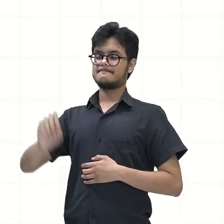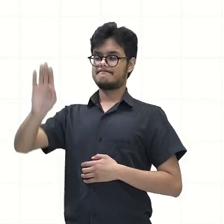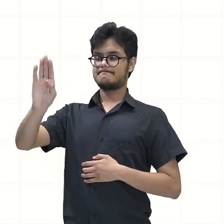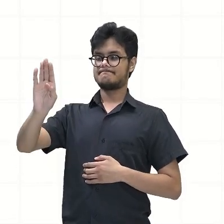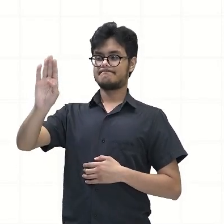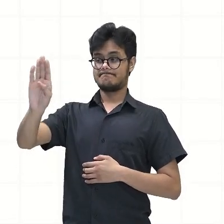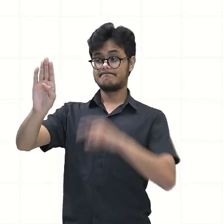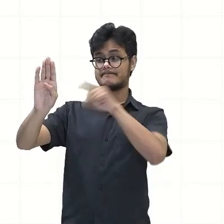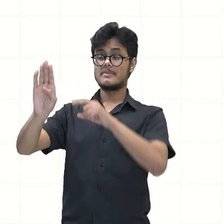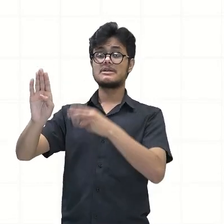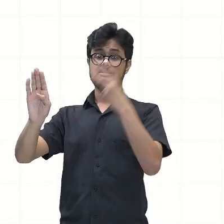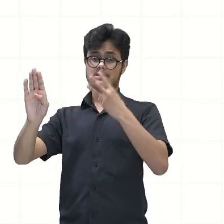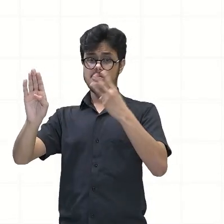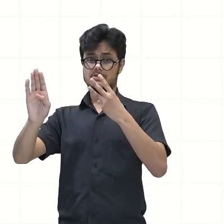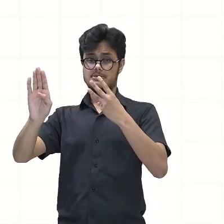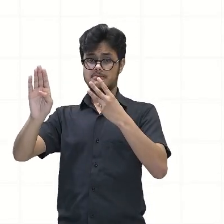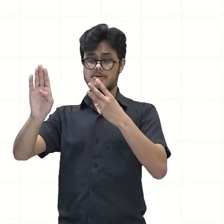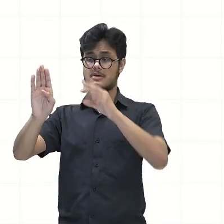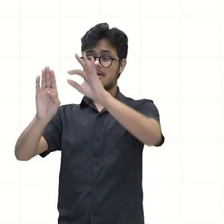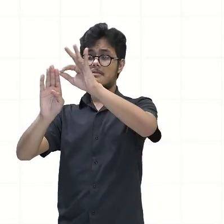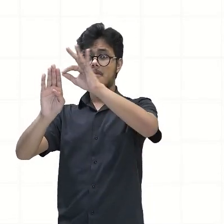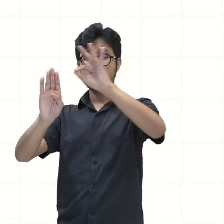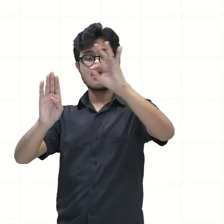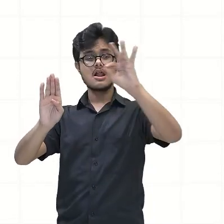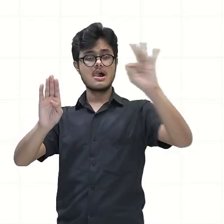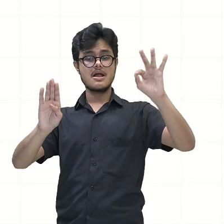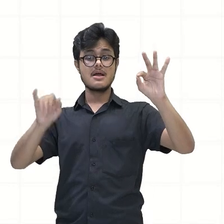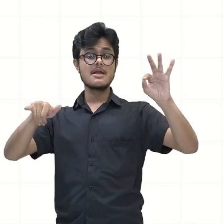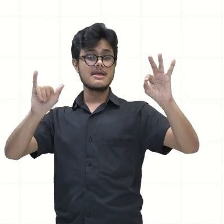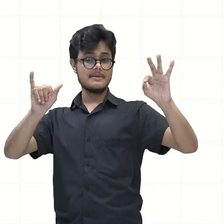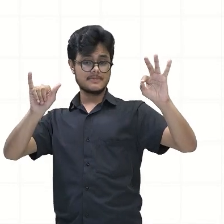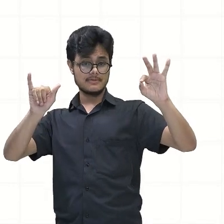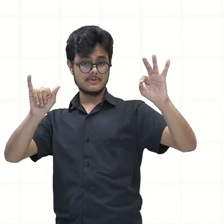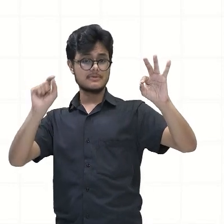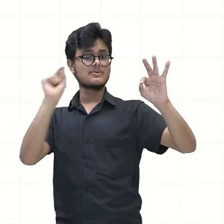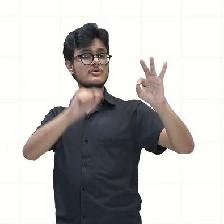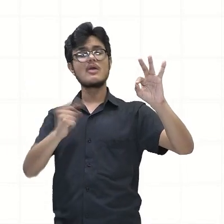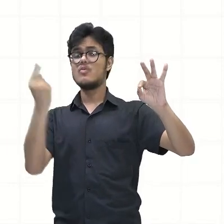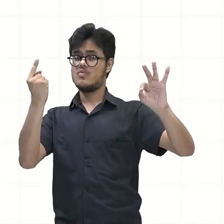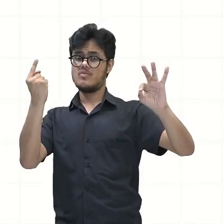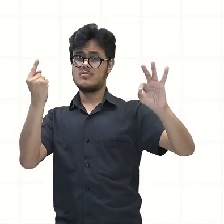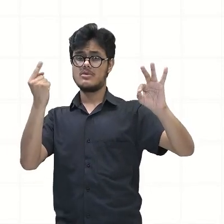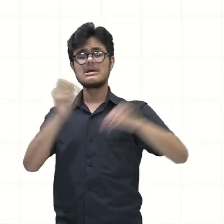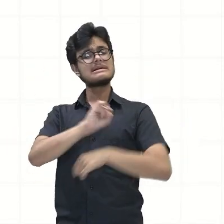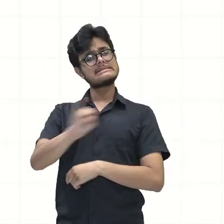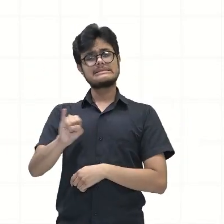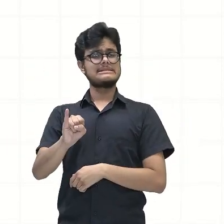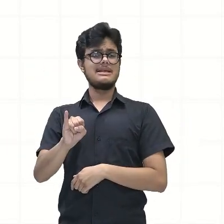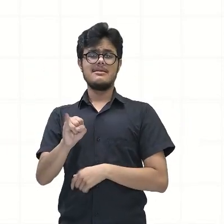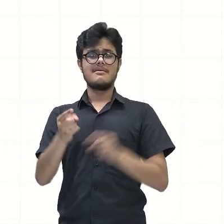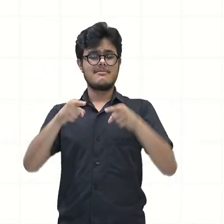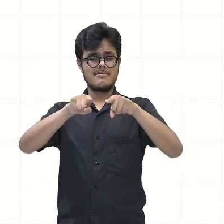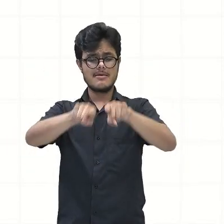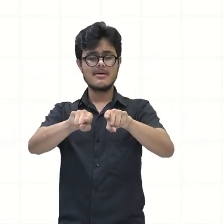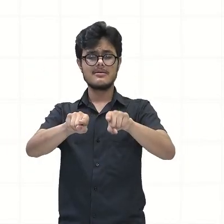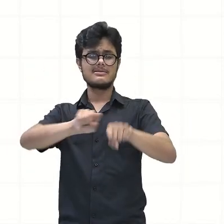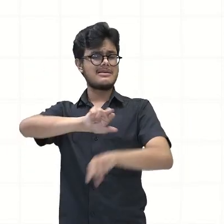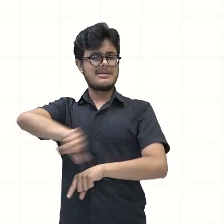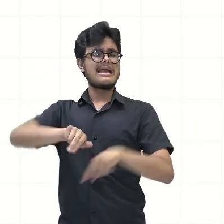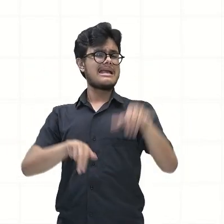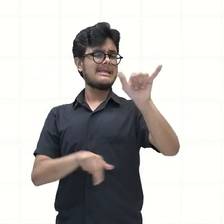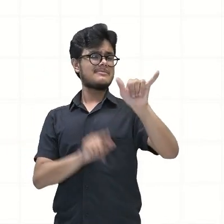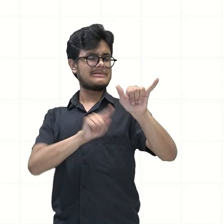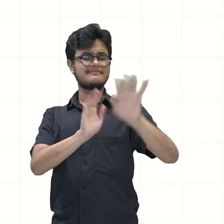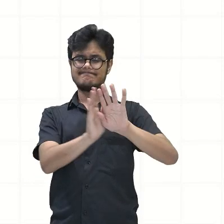só, 1 no y. Só que eu não, quando o segmento é paralelo, eu nem vou olhar para o y, eu só vou olhar